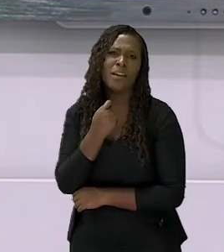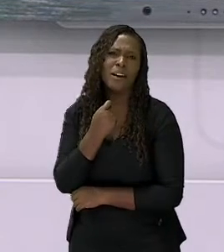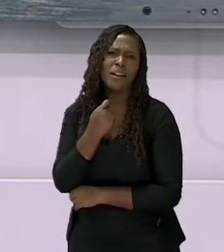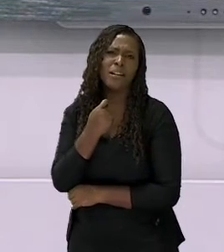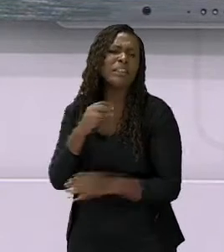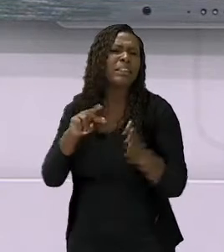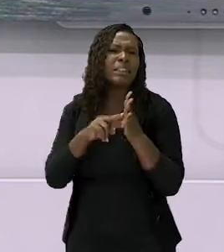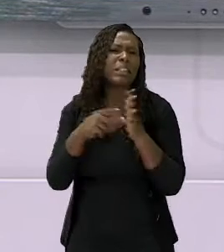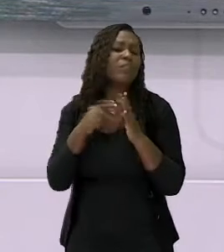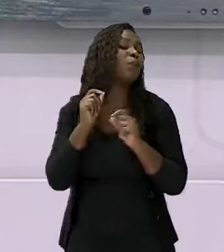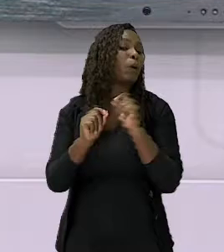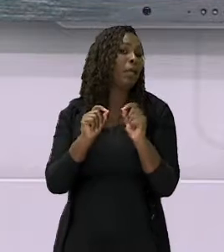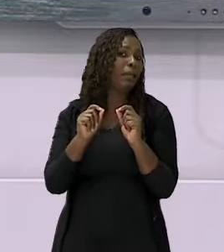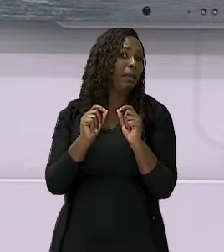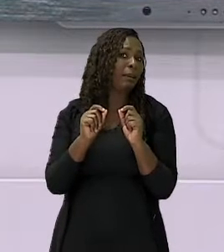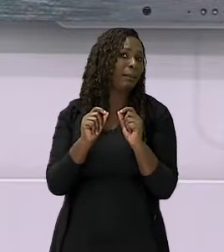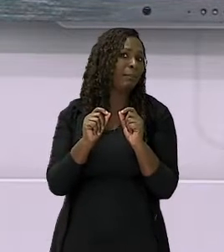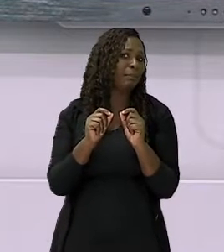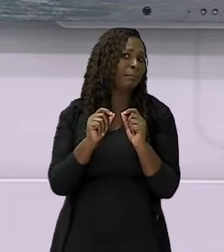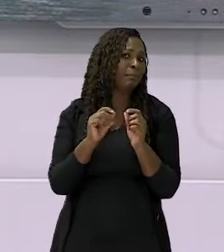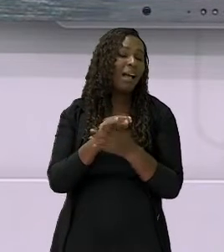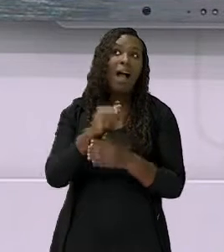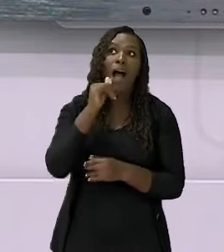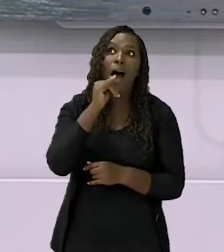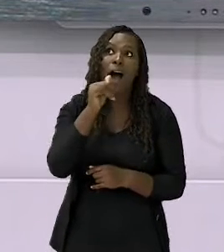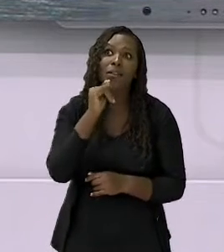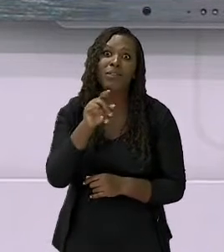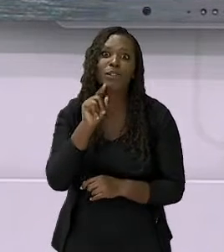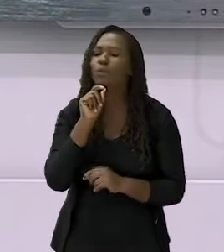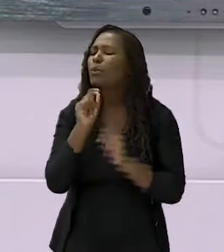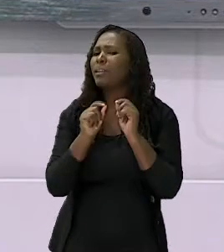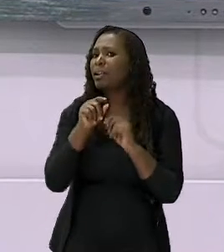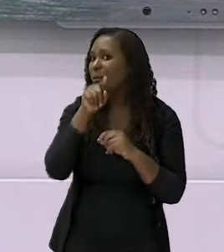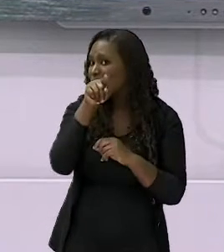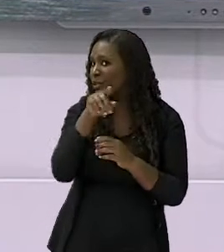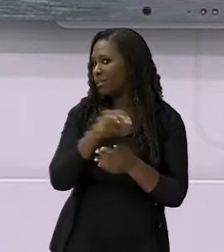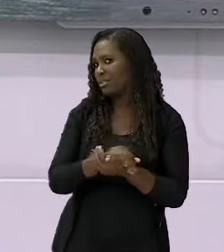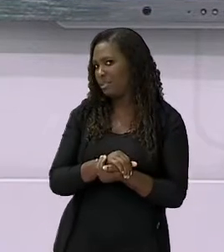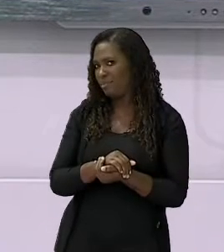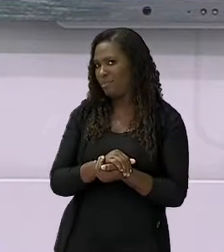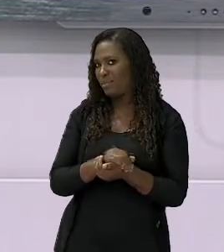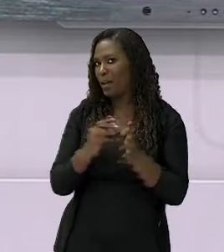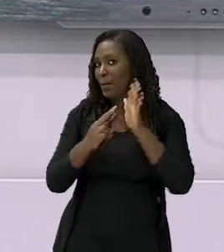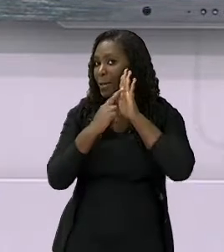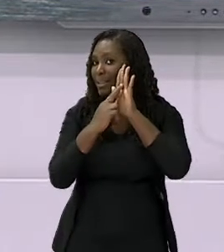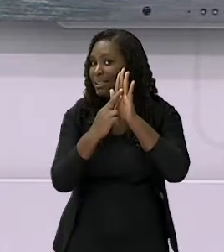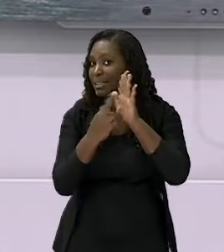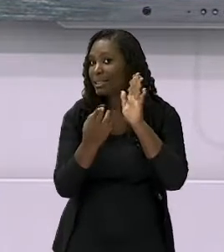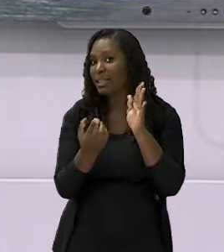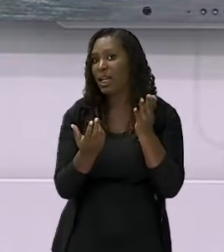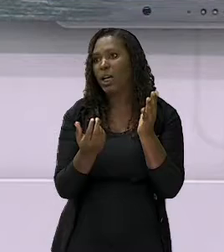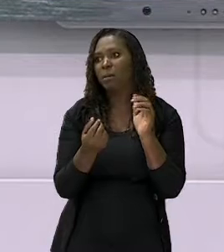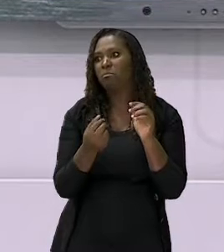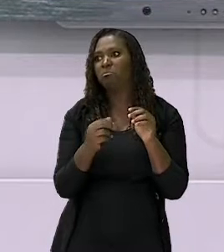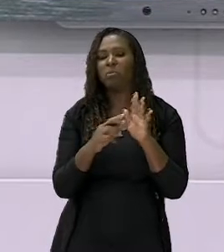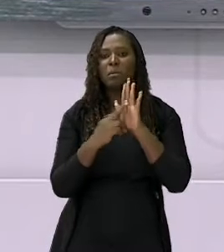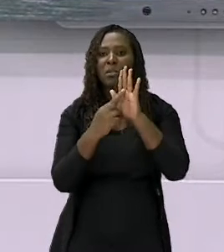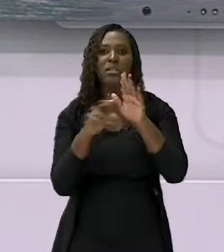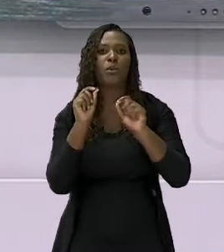te diz? A cor vermelha, muitas vezes, representa o quê? Representa